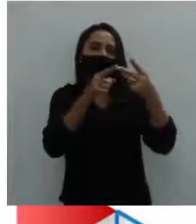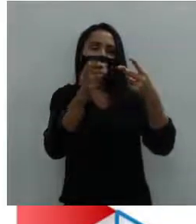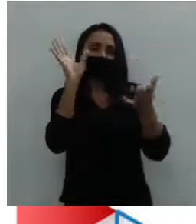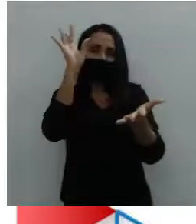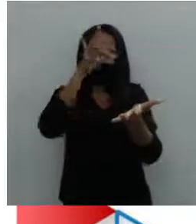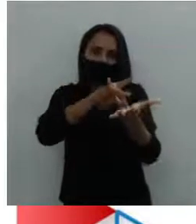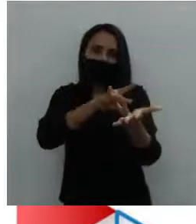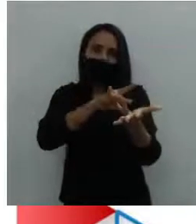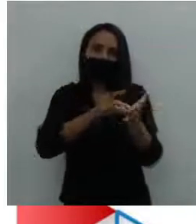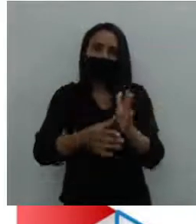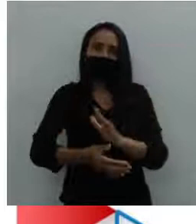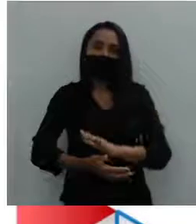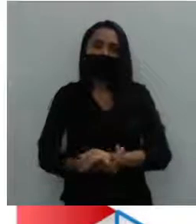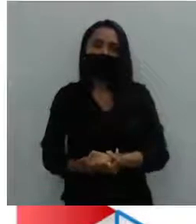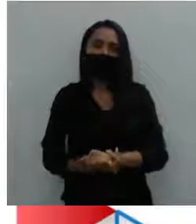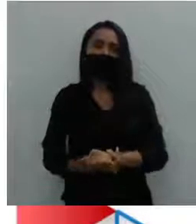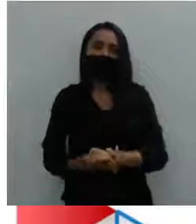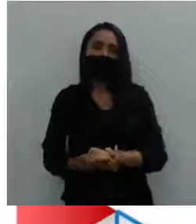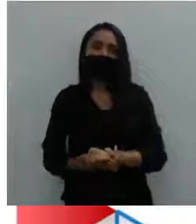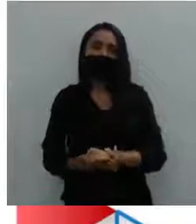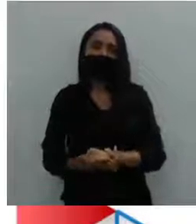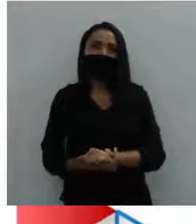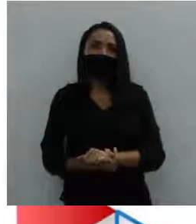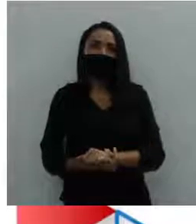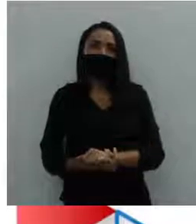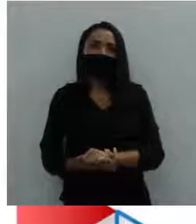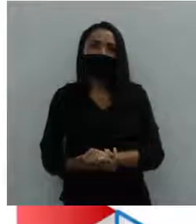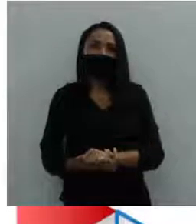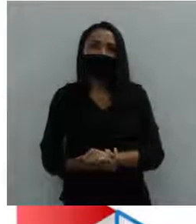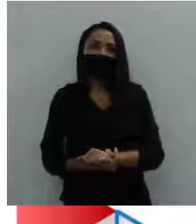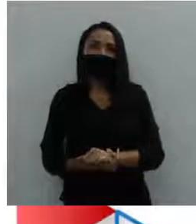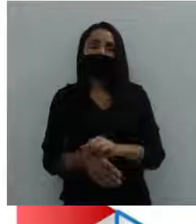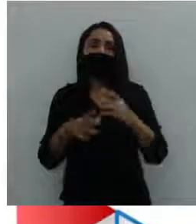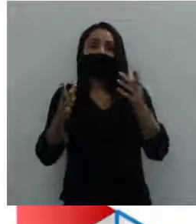denotativos. Na tela, ainda trago para vocês. Olha aí,